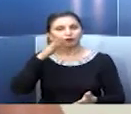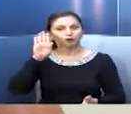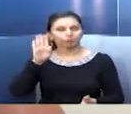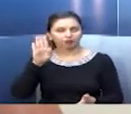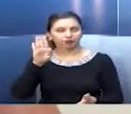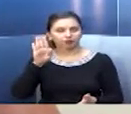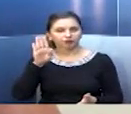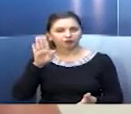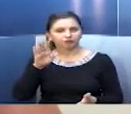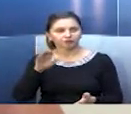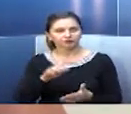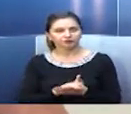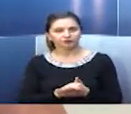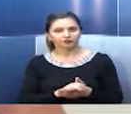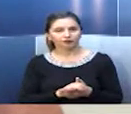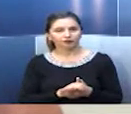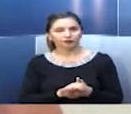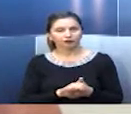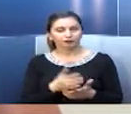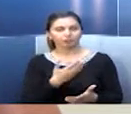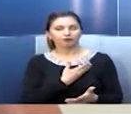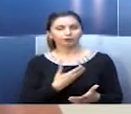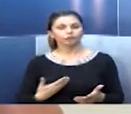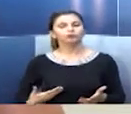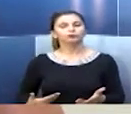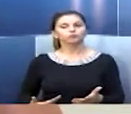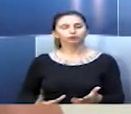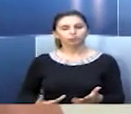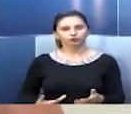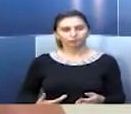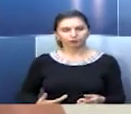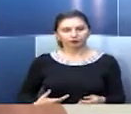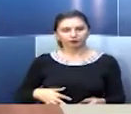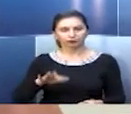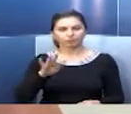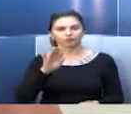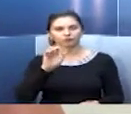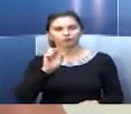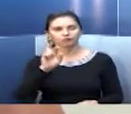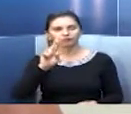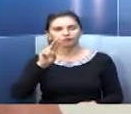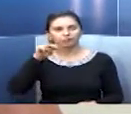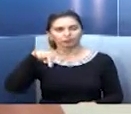campanha do governador Fernando Pimentel.